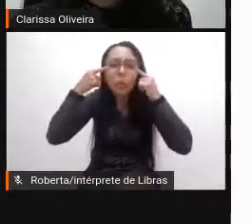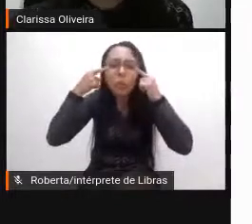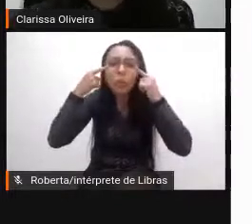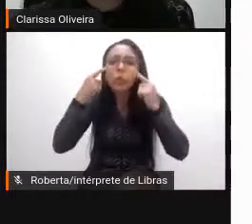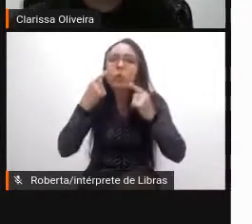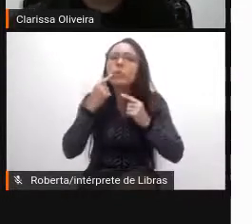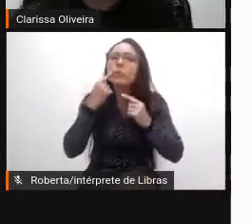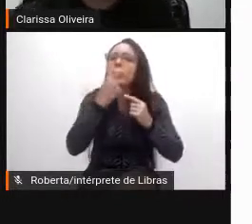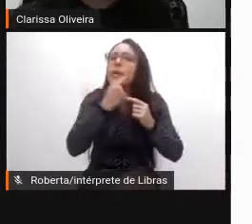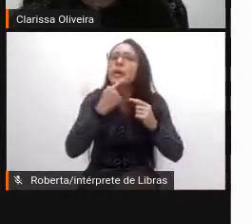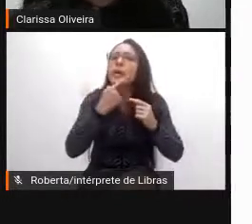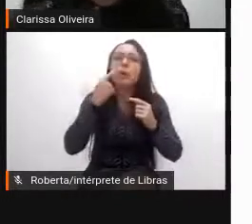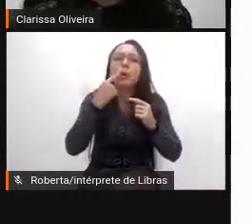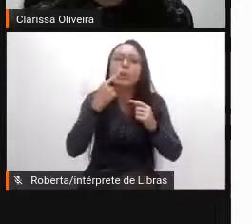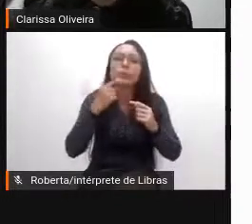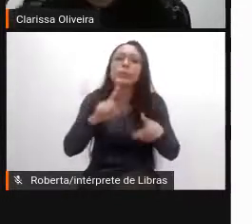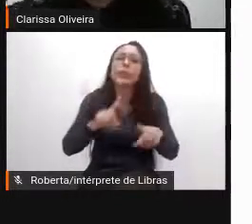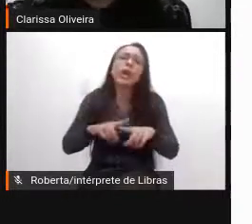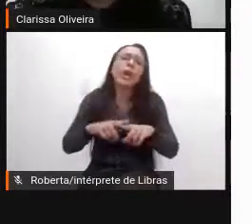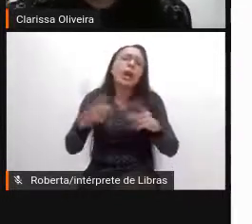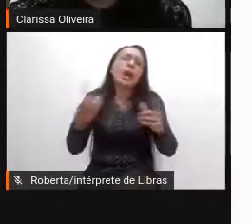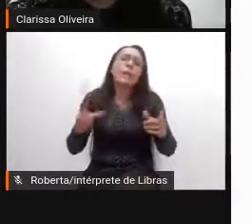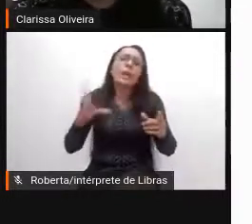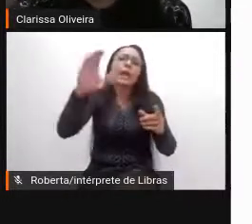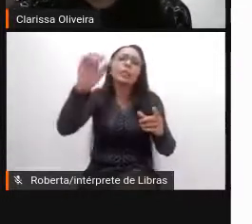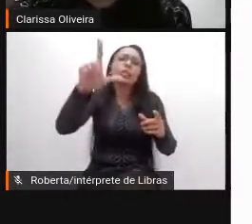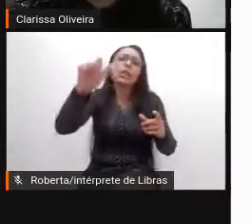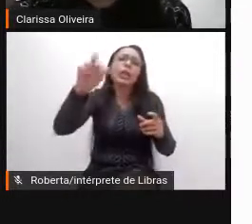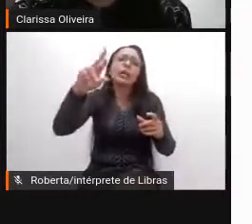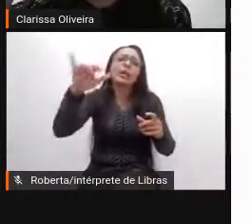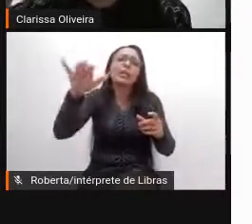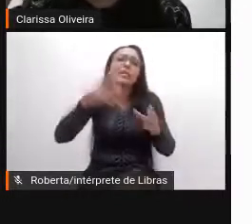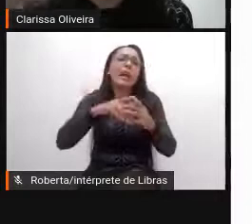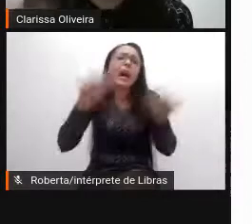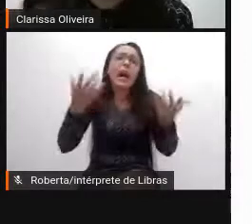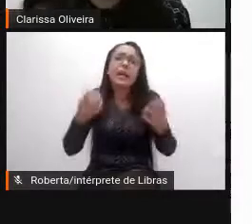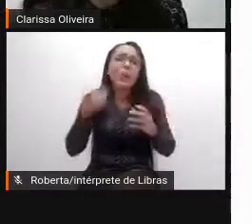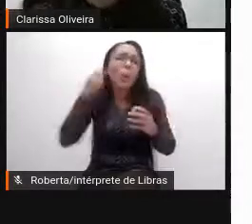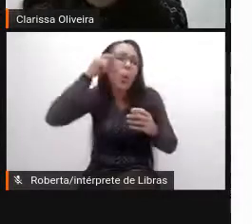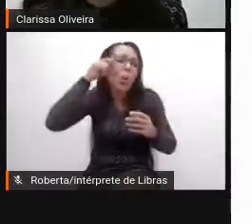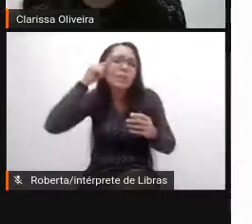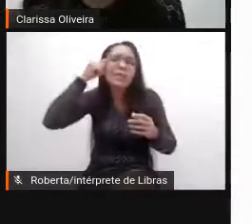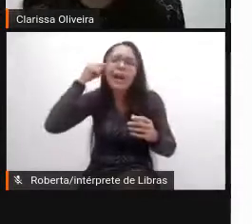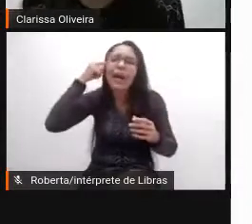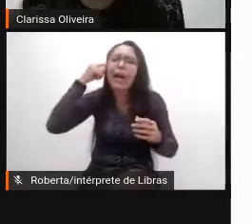Mas, Clarissa, eu tô com a vontade danada de coçar meu olho. Entrou um cisco no meu olho